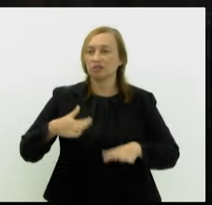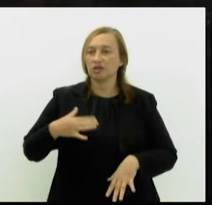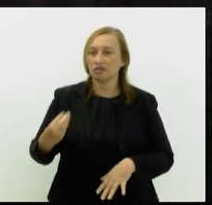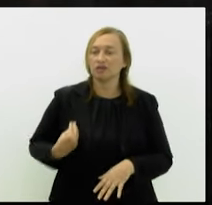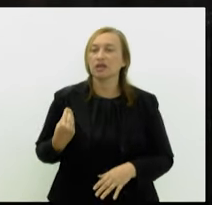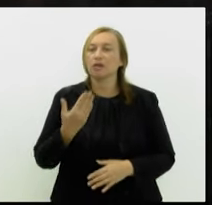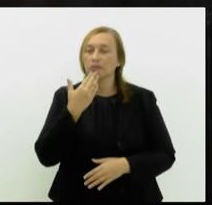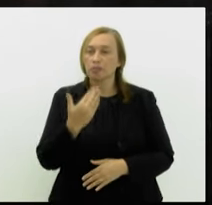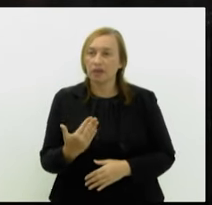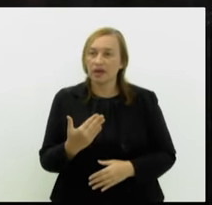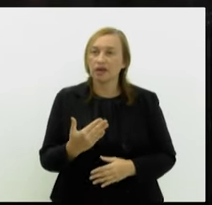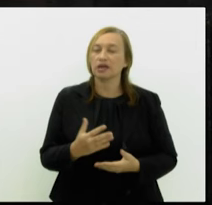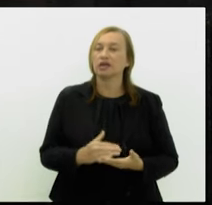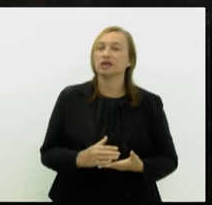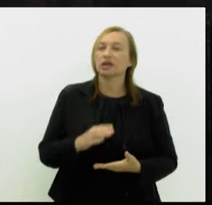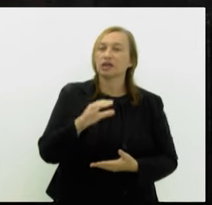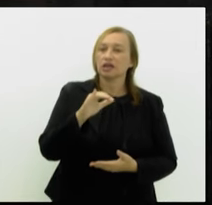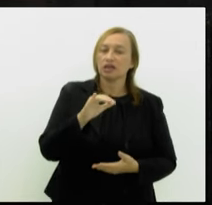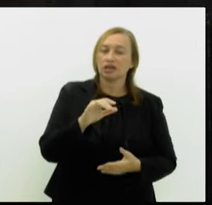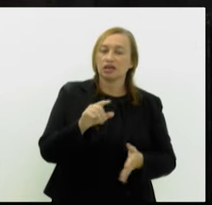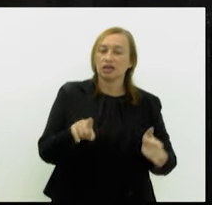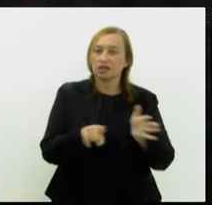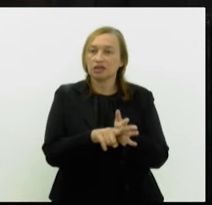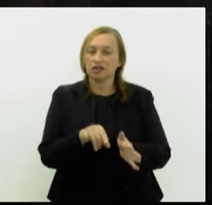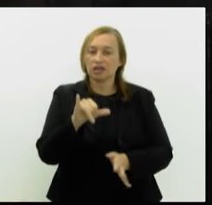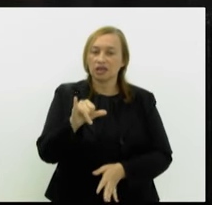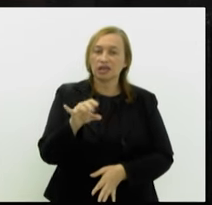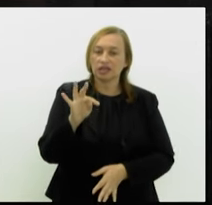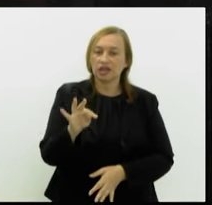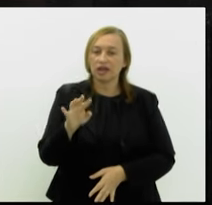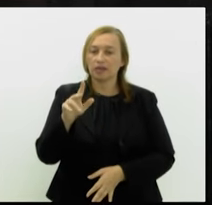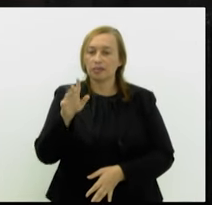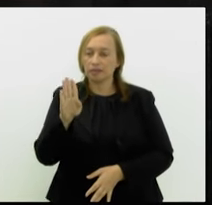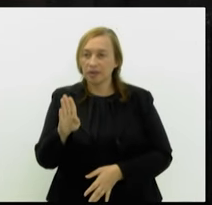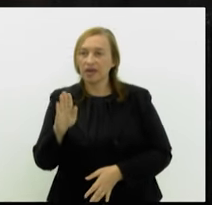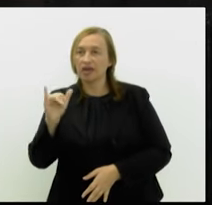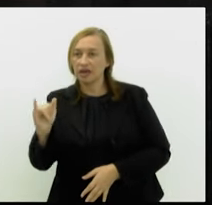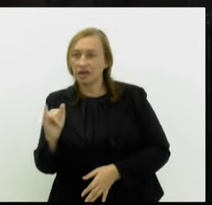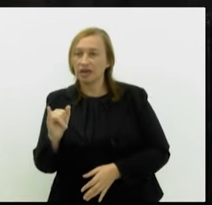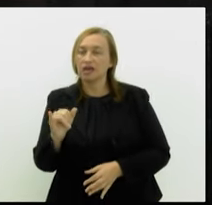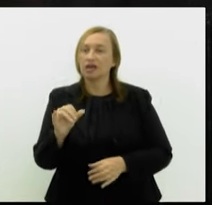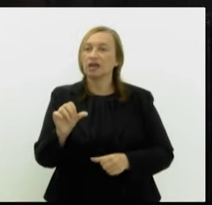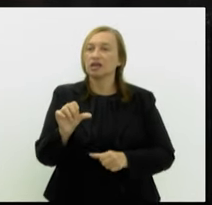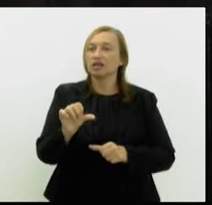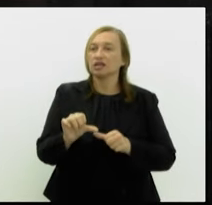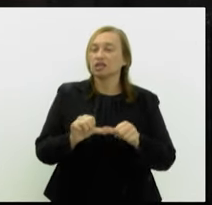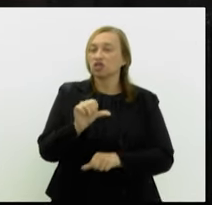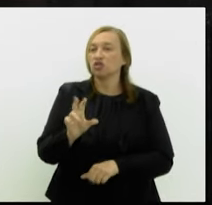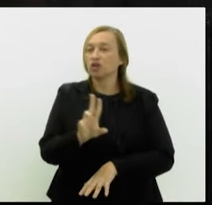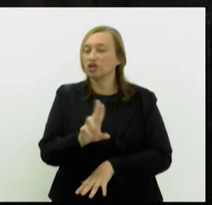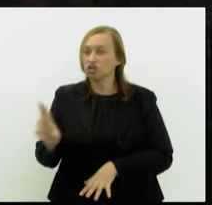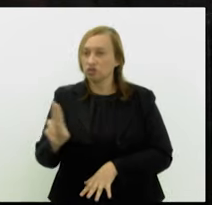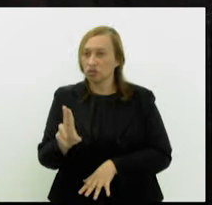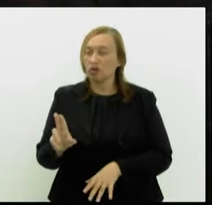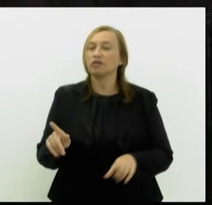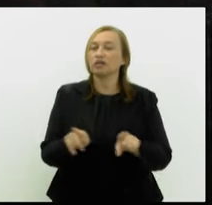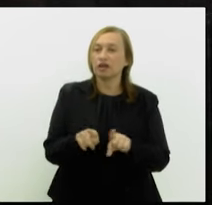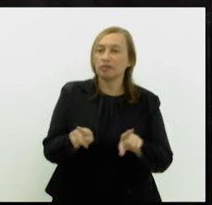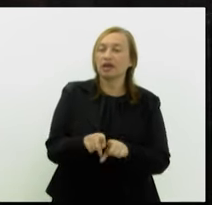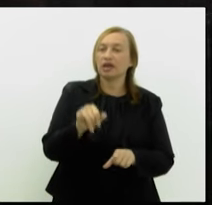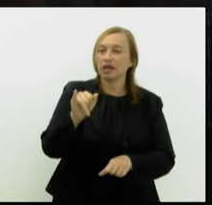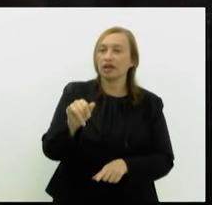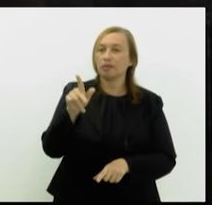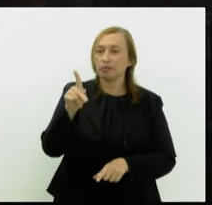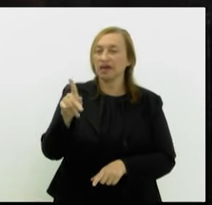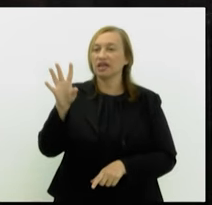ali isenção de ITBI, que é esse imposto de transferência de bens imóveis, isenção de IPTU por um certo tempo,